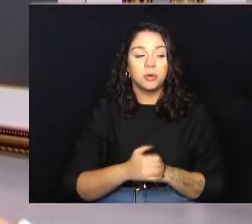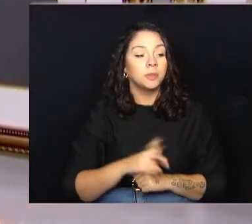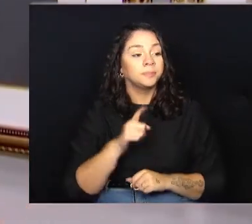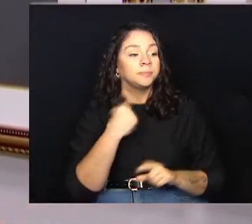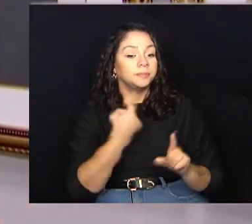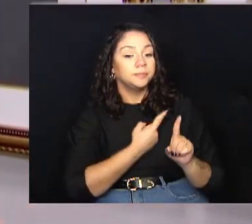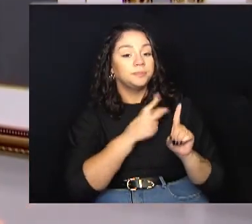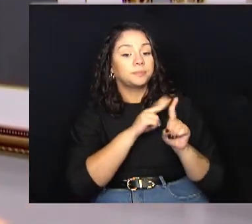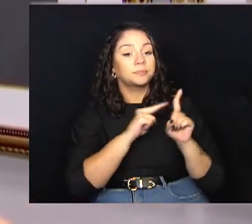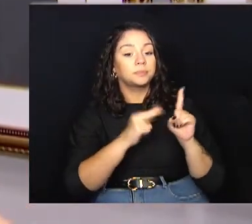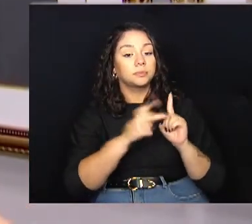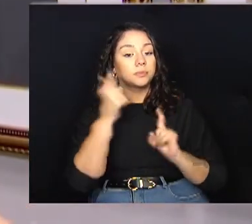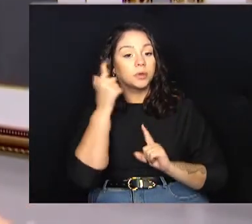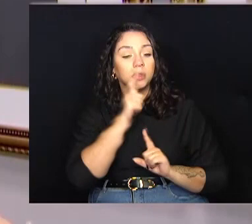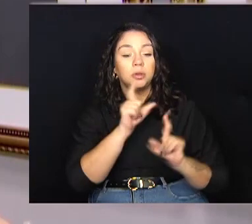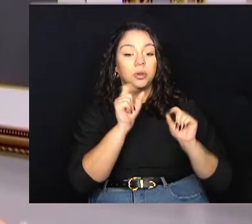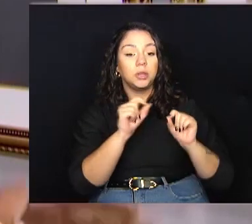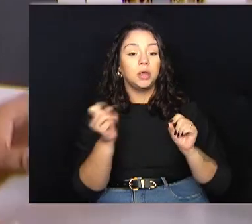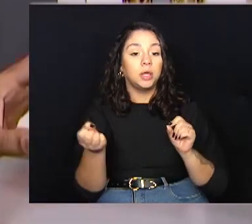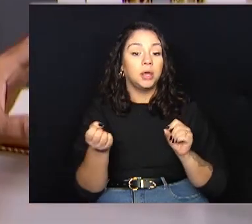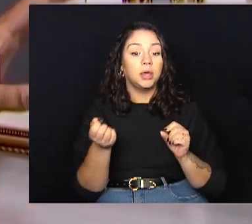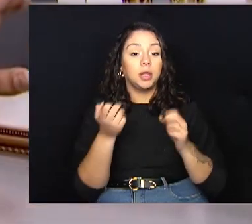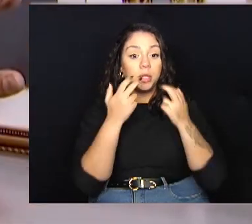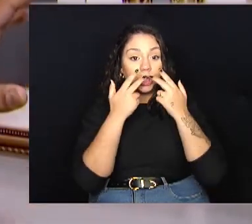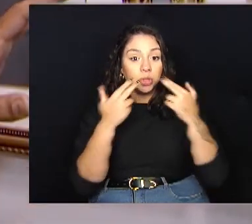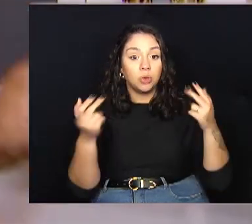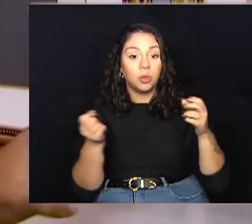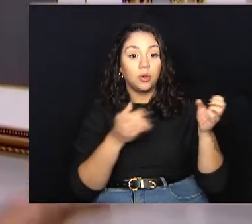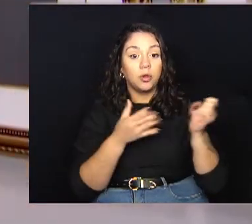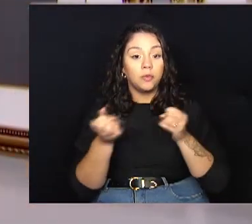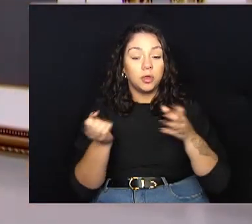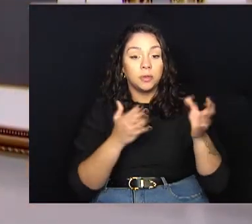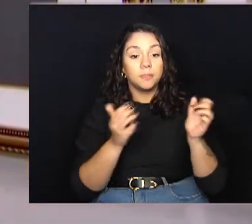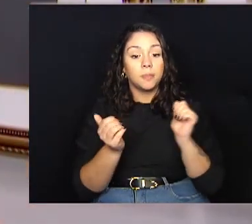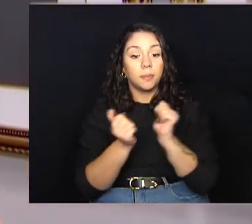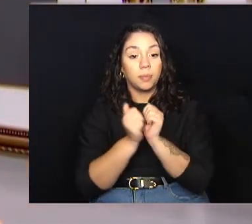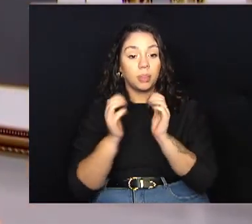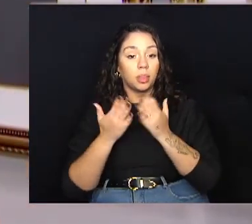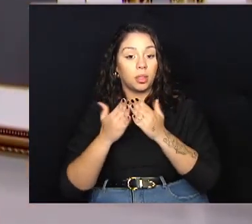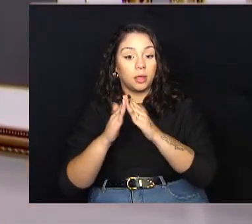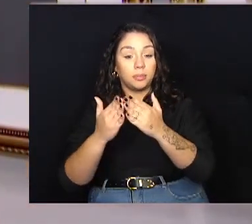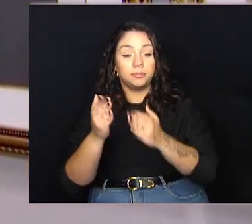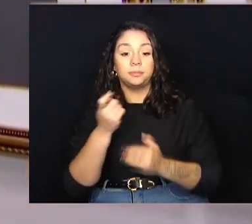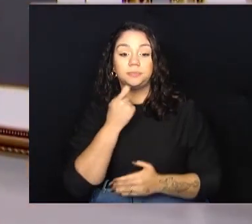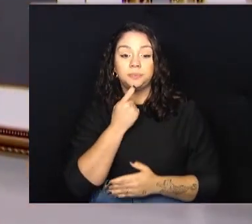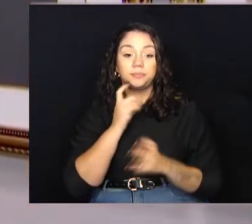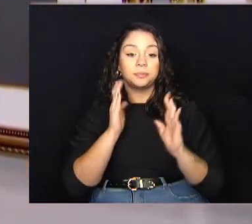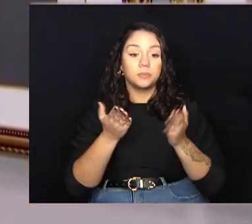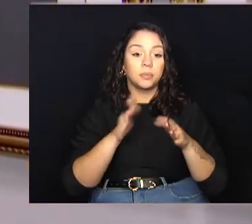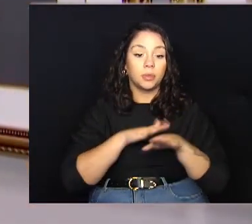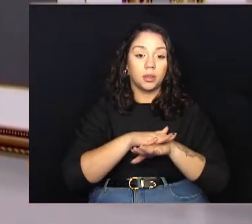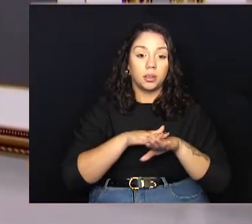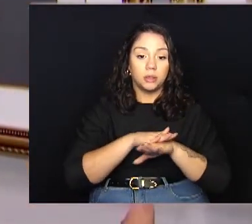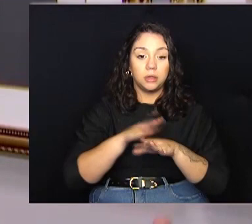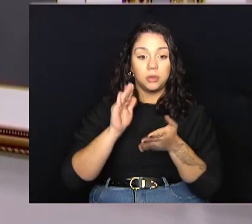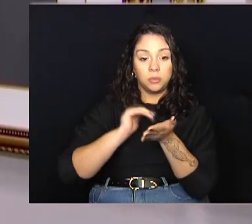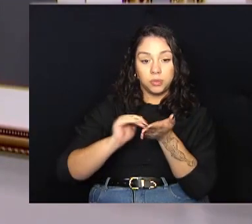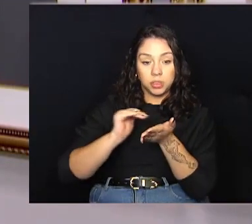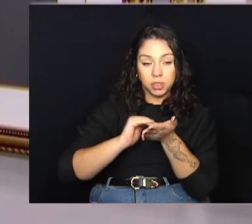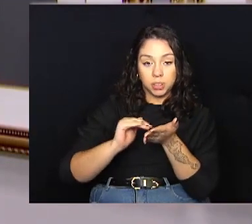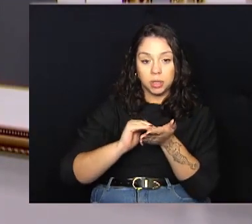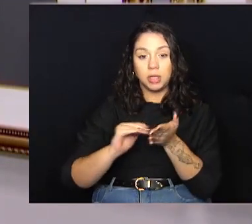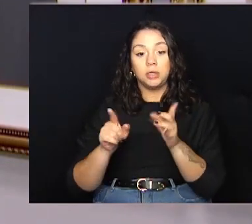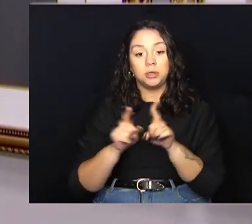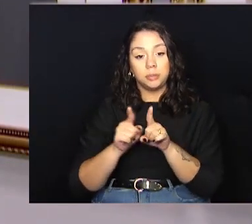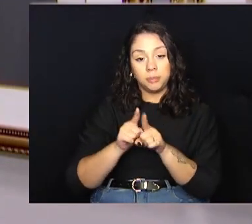a gente conseguir trazer inovação é junto à periferia de Campinas Já conversamos com a secretaria né